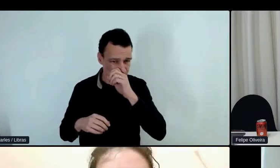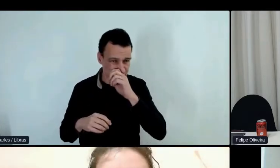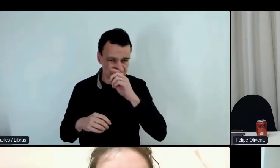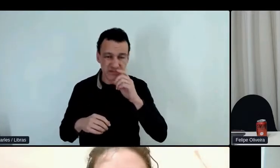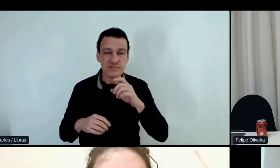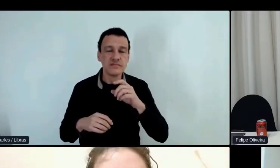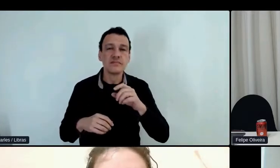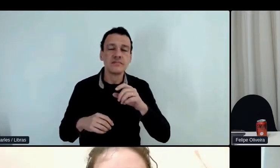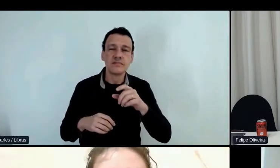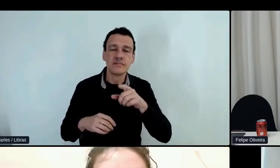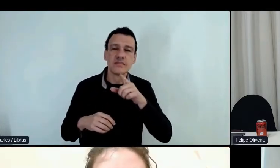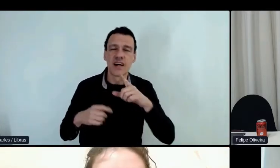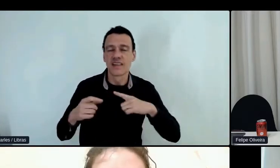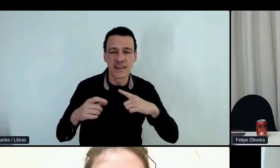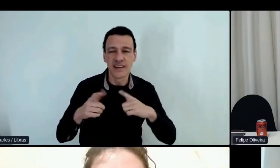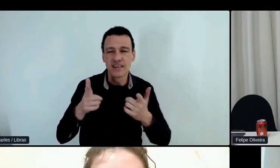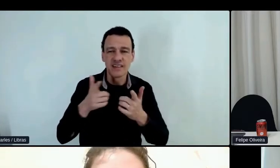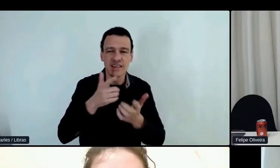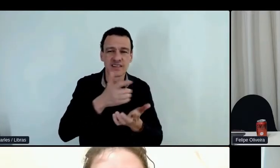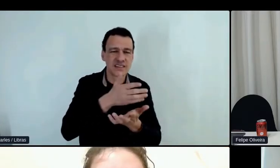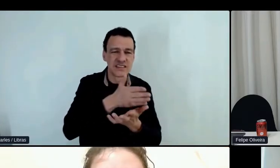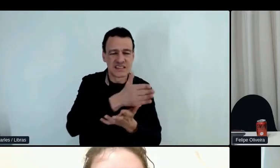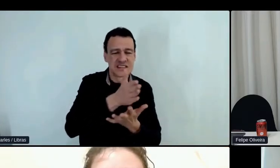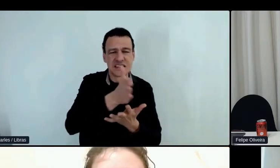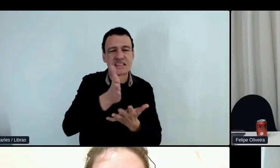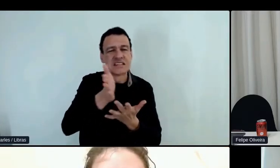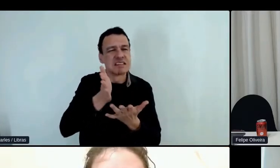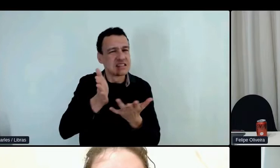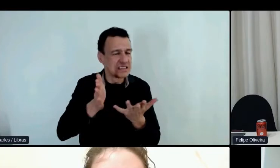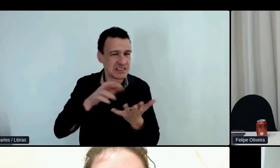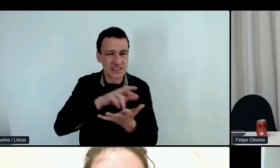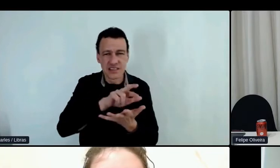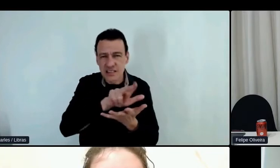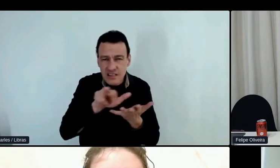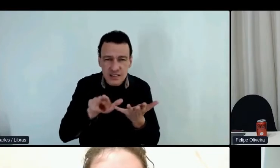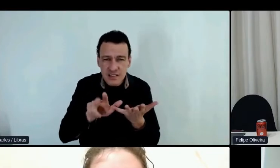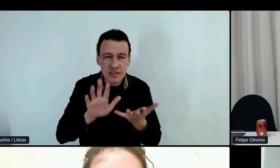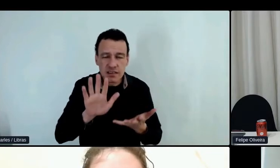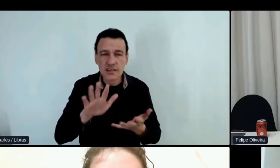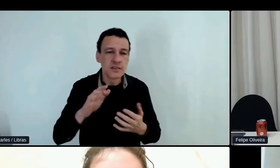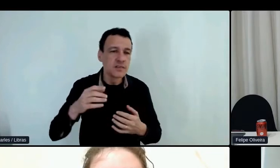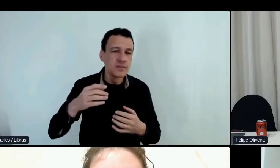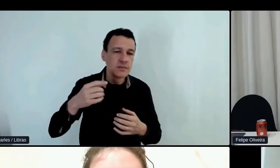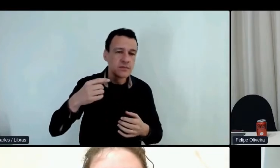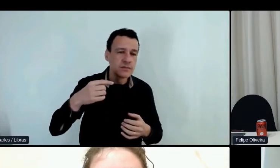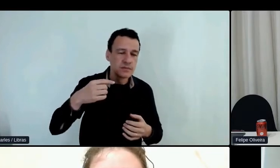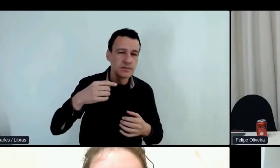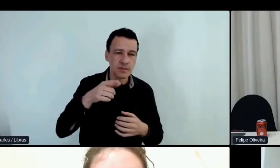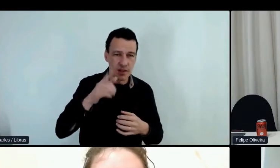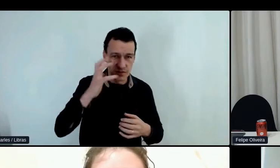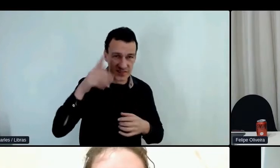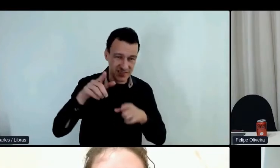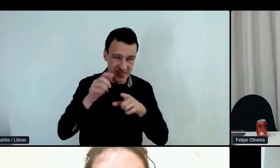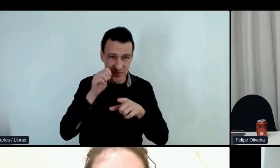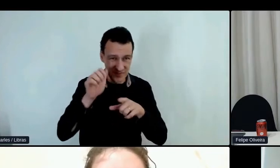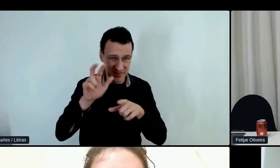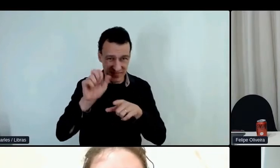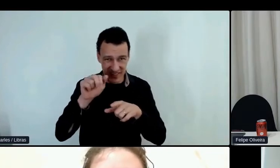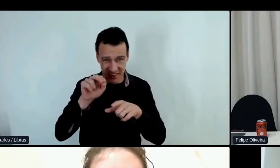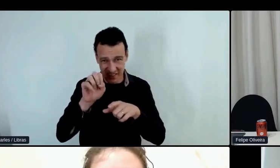nesse mundo. E aí, quando a gente fala de interação, né? Porque no final a gente está falando de interação social, né?